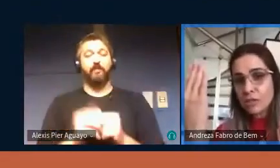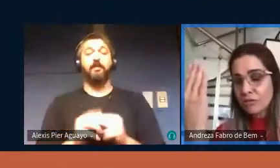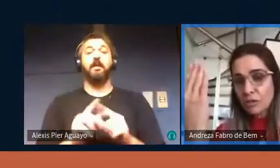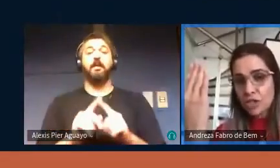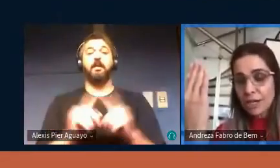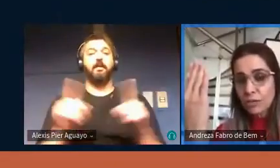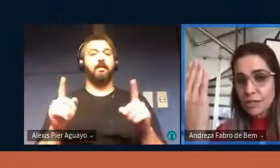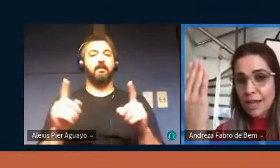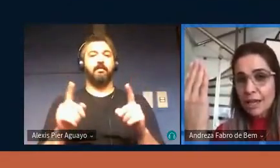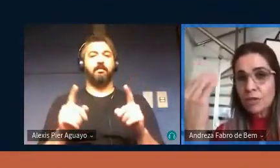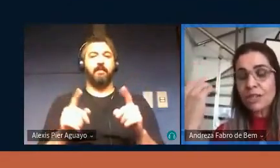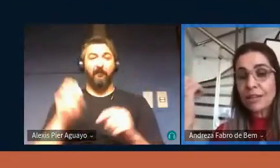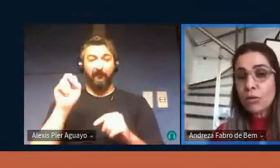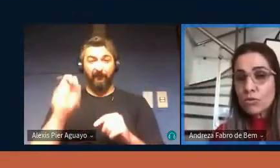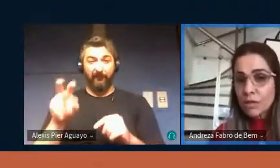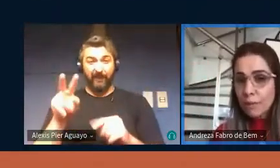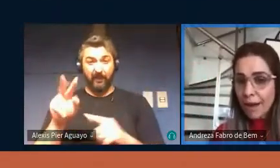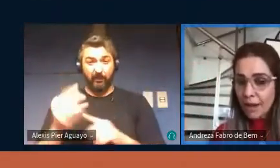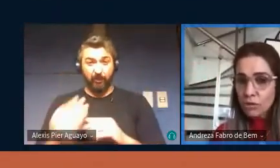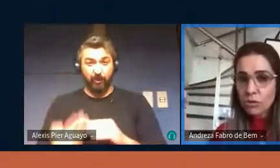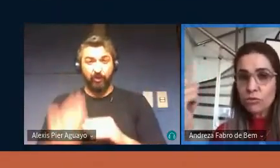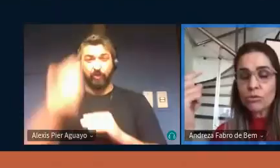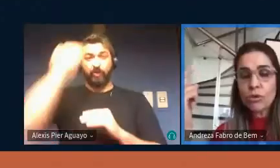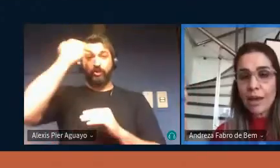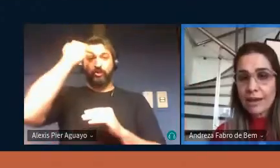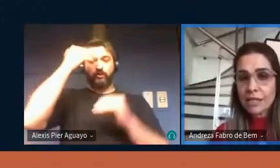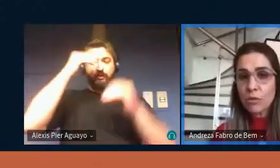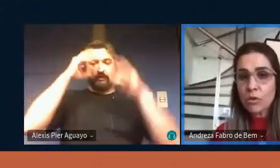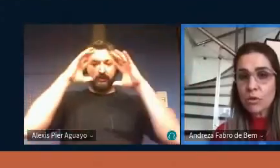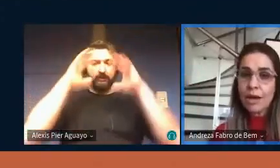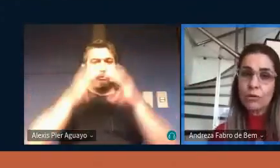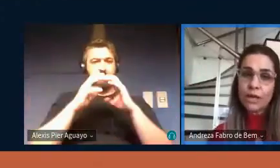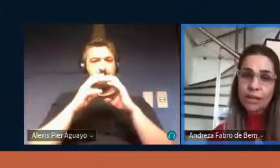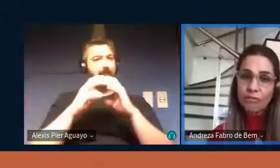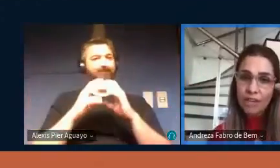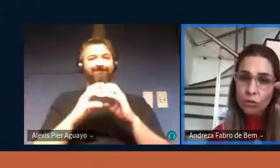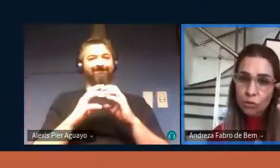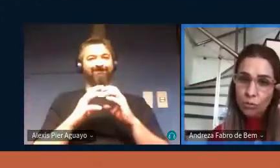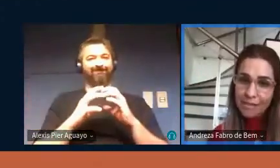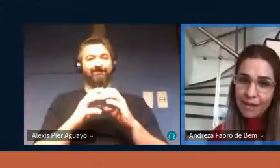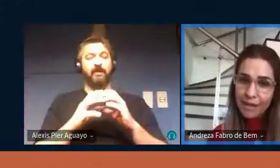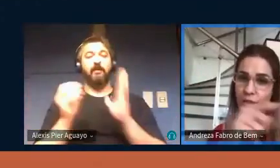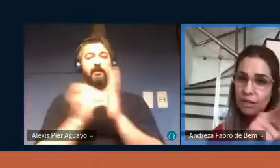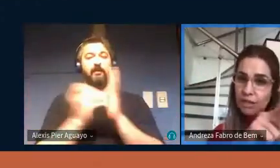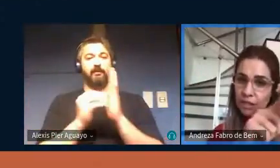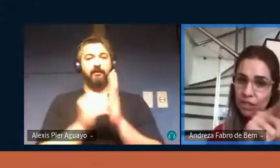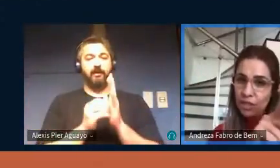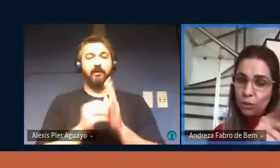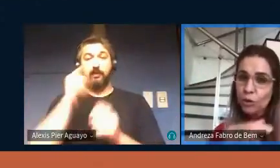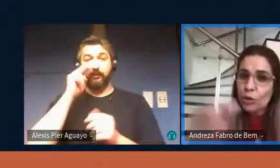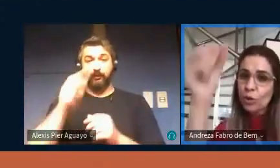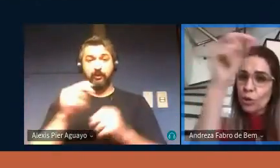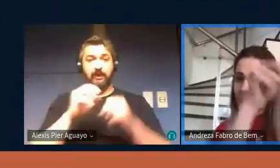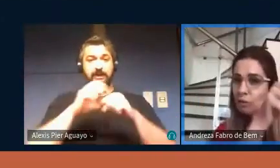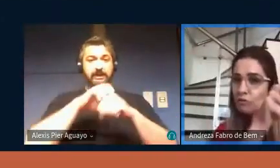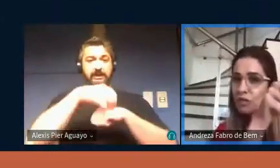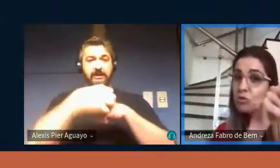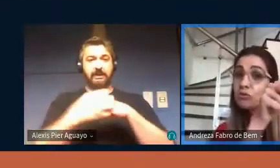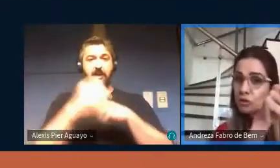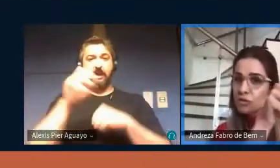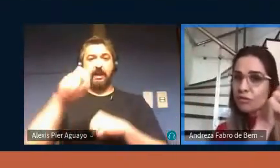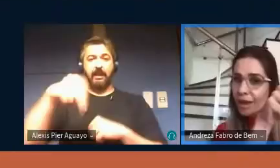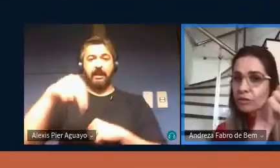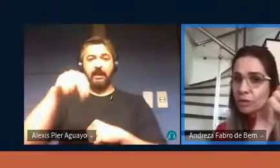entender se o vírus chega no cérebro. Já tem alguns trabalhos, alguns colegas que mostraram, in vitro, numa célula de neurônio, colocaram o